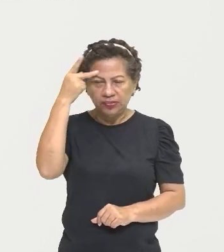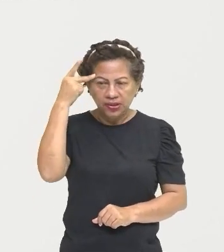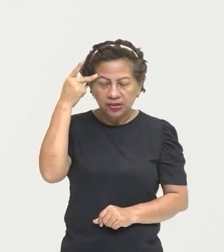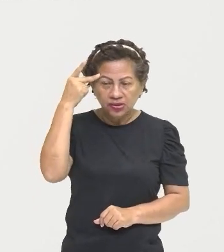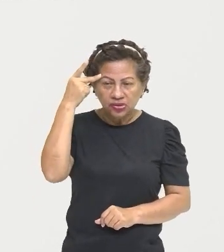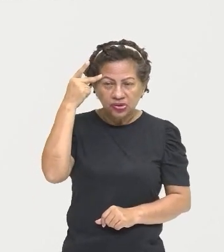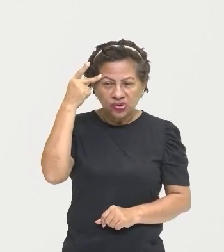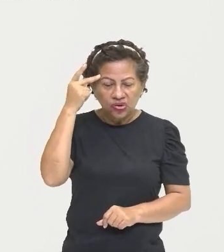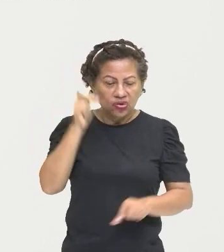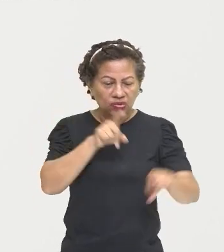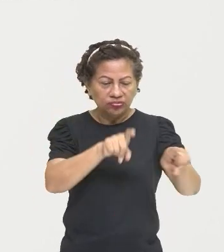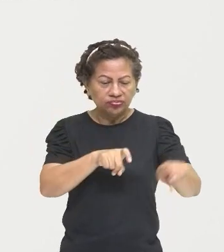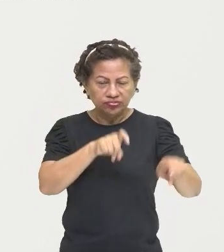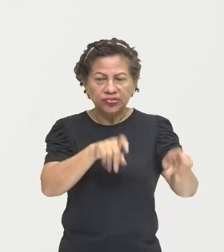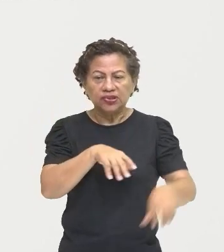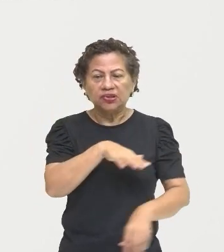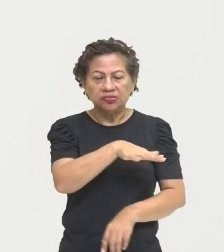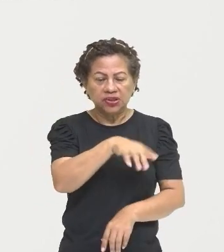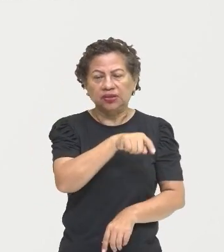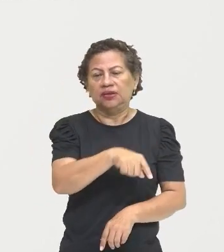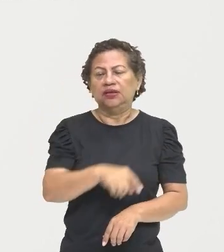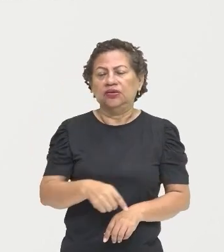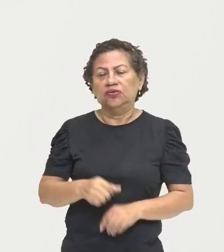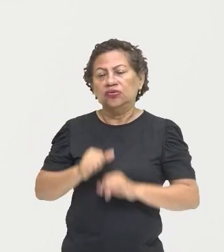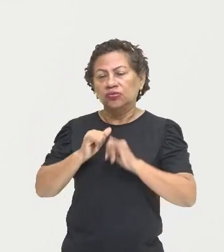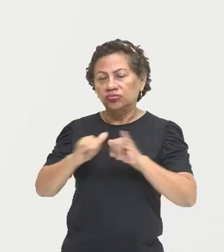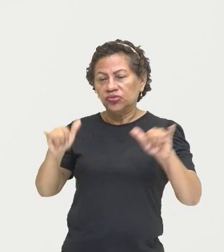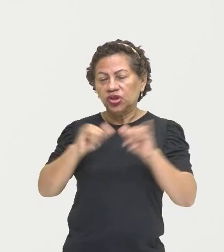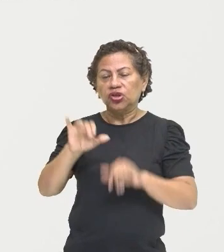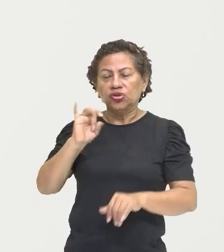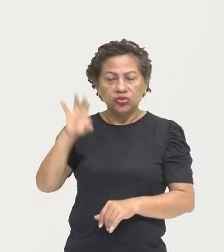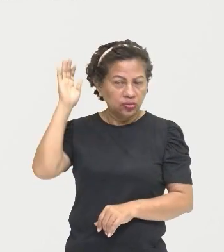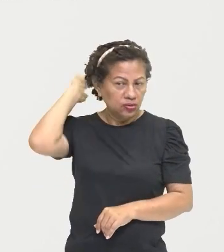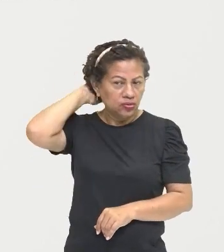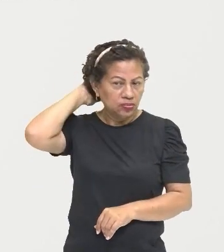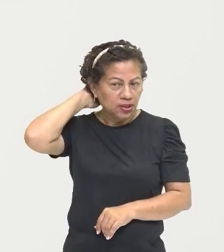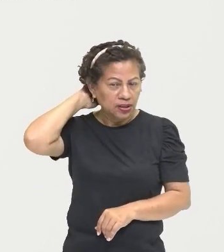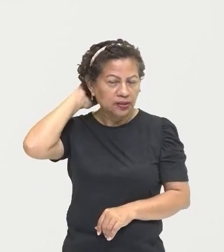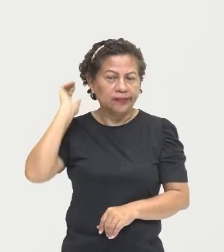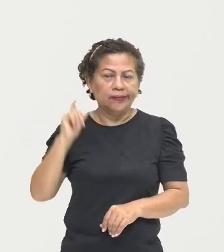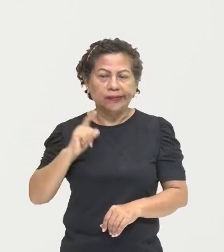30 anos, só no Pará, tá? Só no Pará,